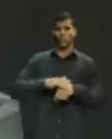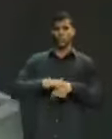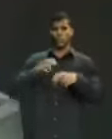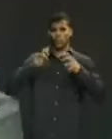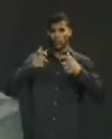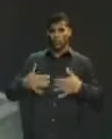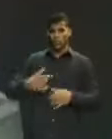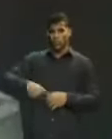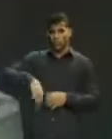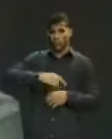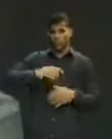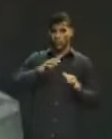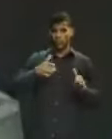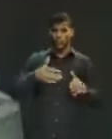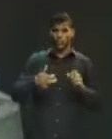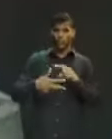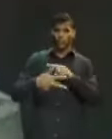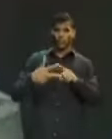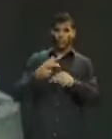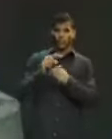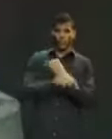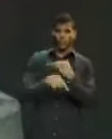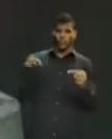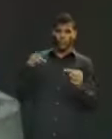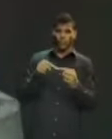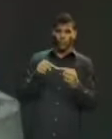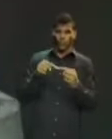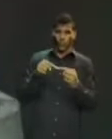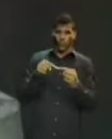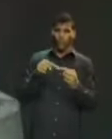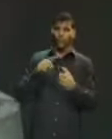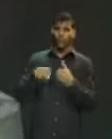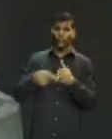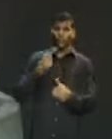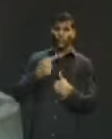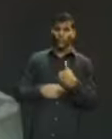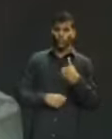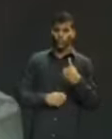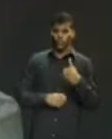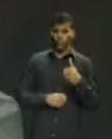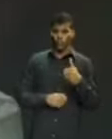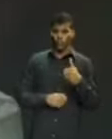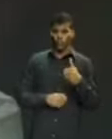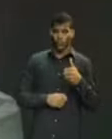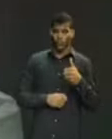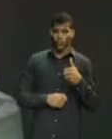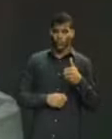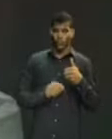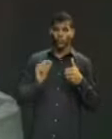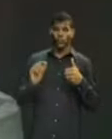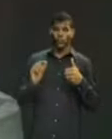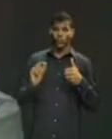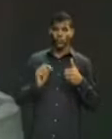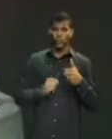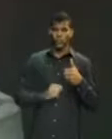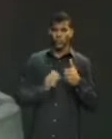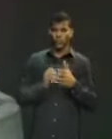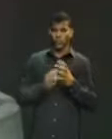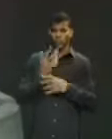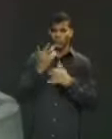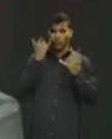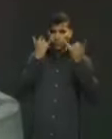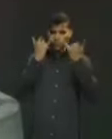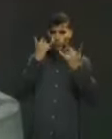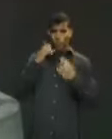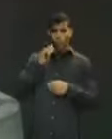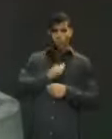3 grandes objetivos. Primeiro, produzir informação de boa